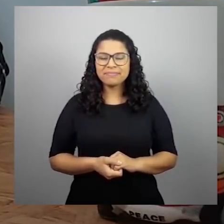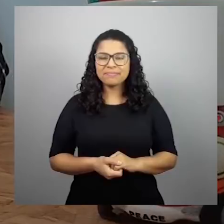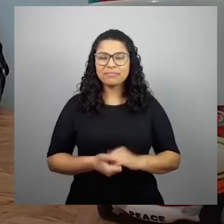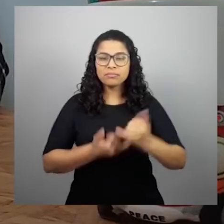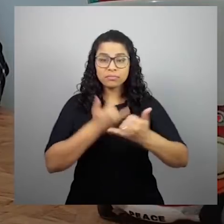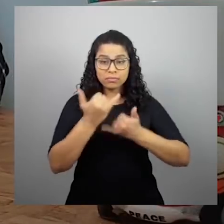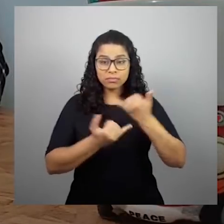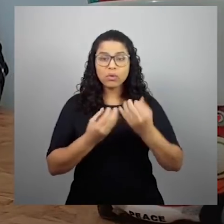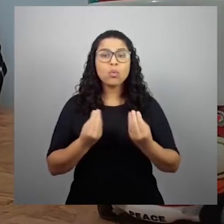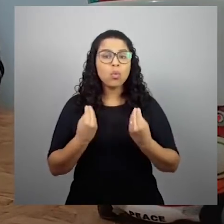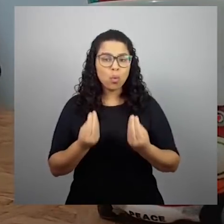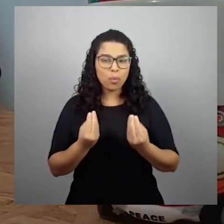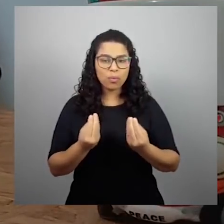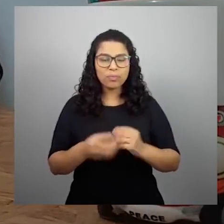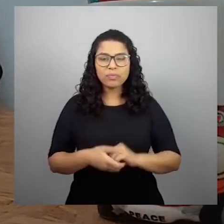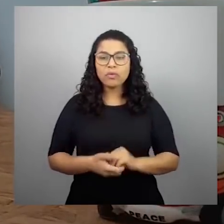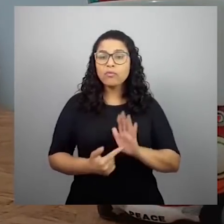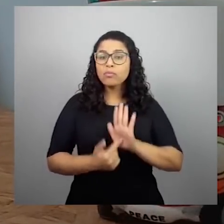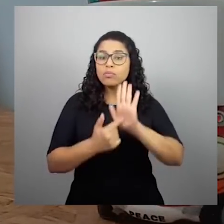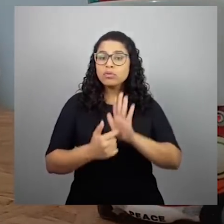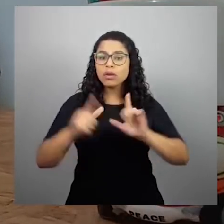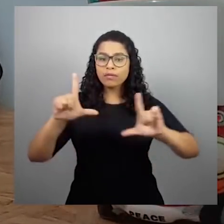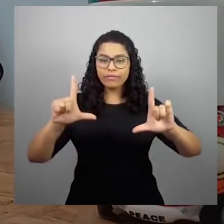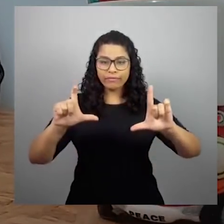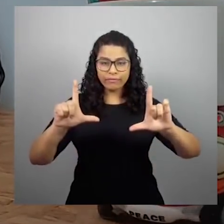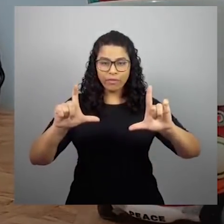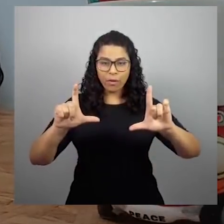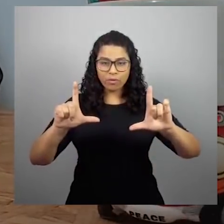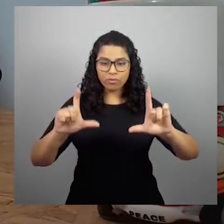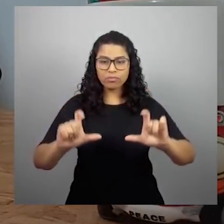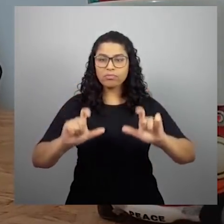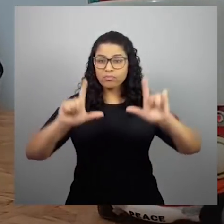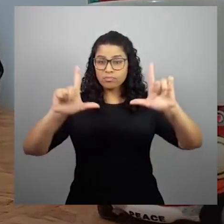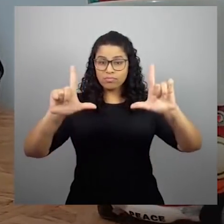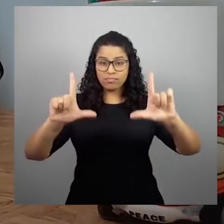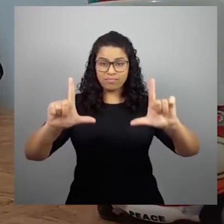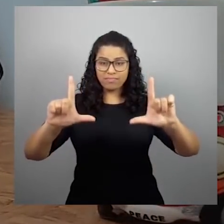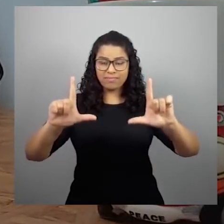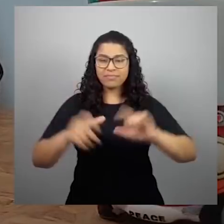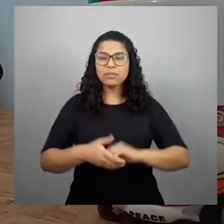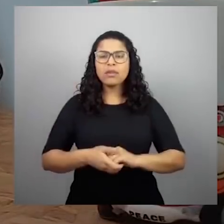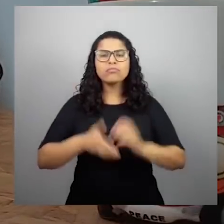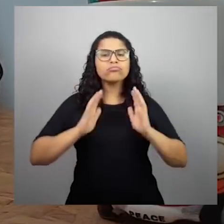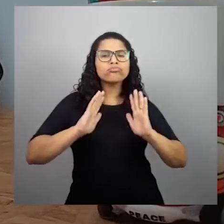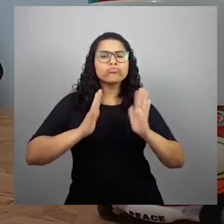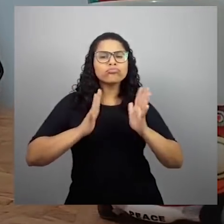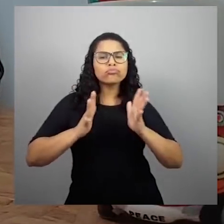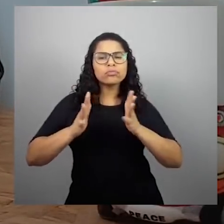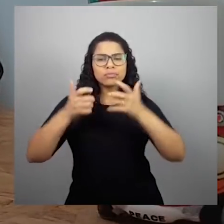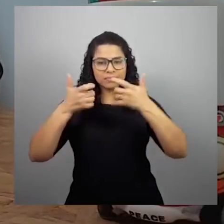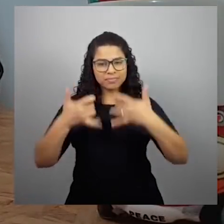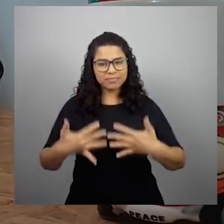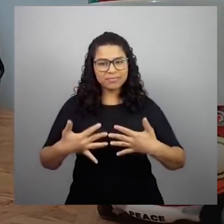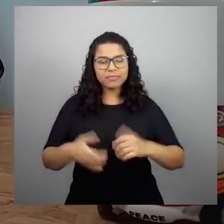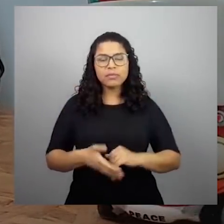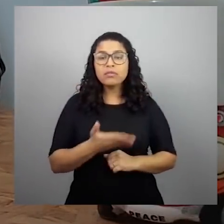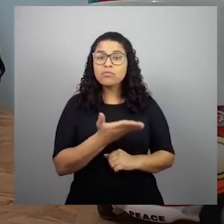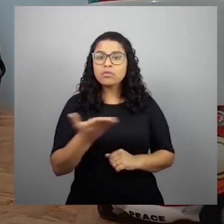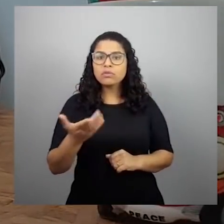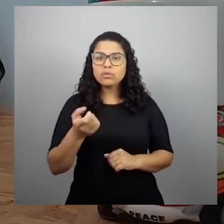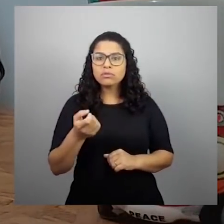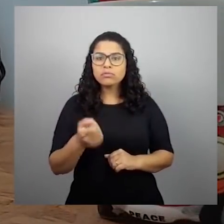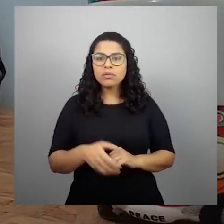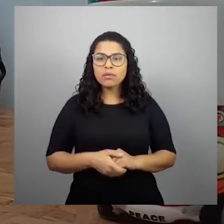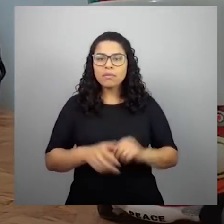vai funcionar assim, ó. Eu vou colocar algumas imagens aqui na tela e vou falar algumas coisas. E vocês, assim que